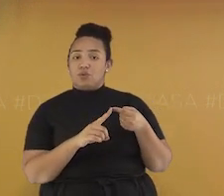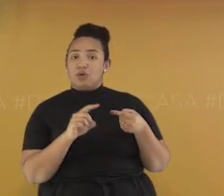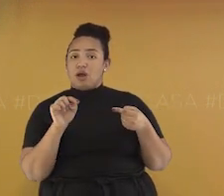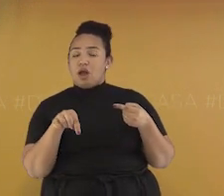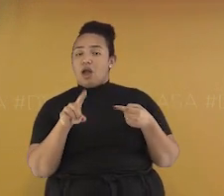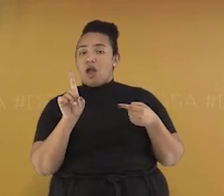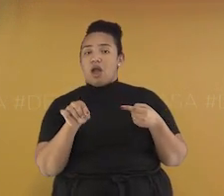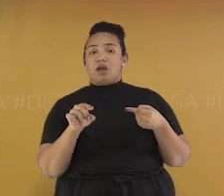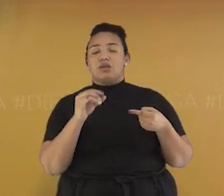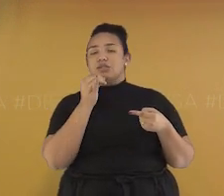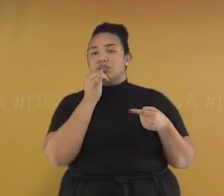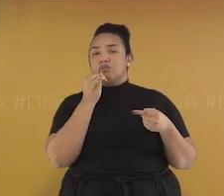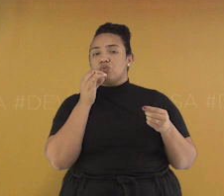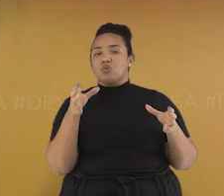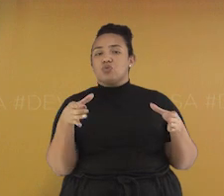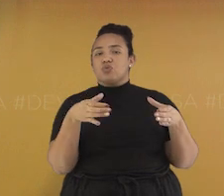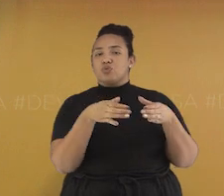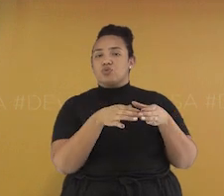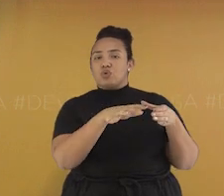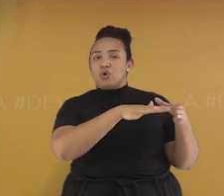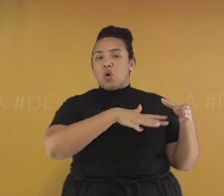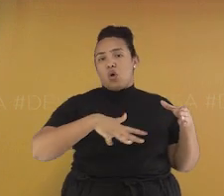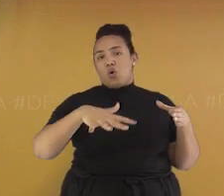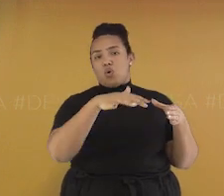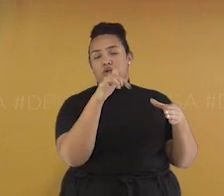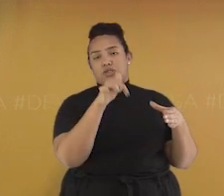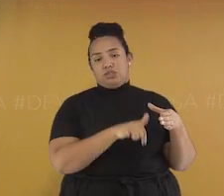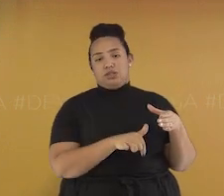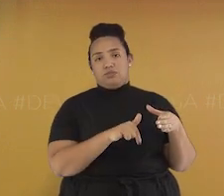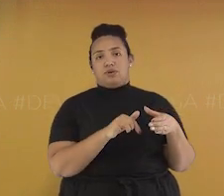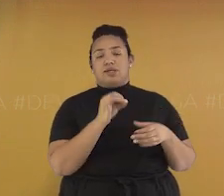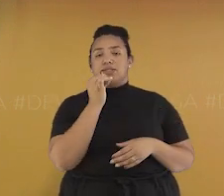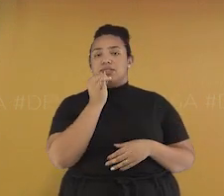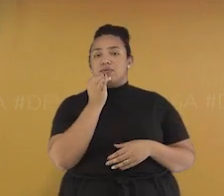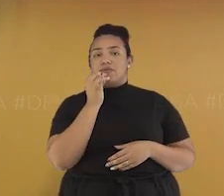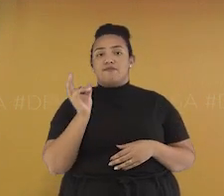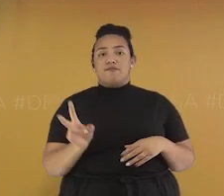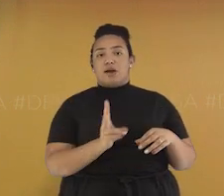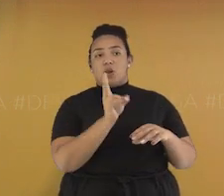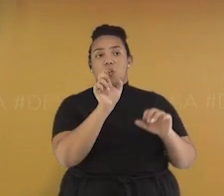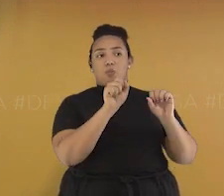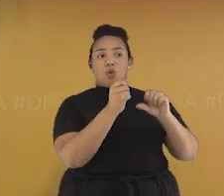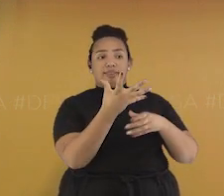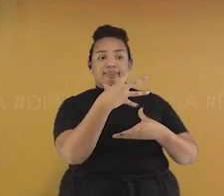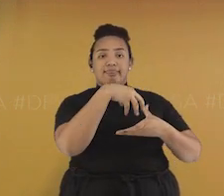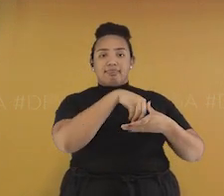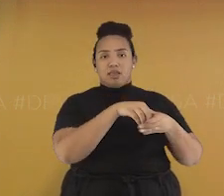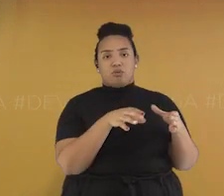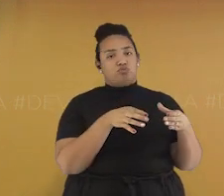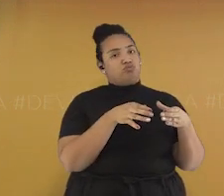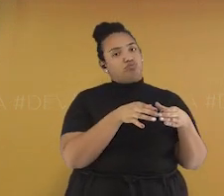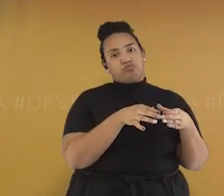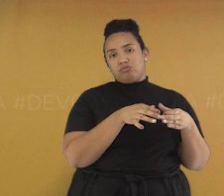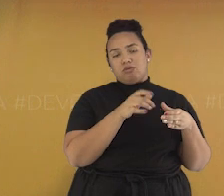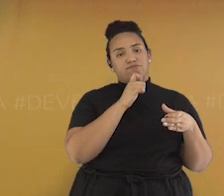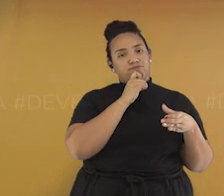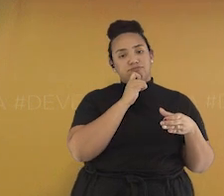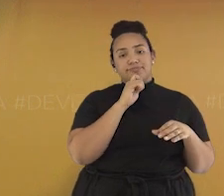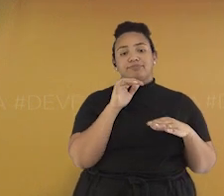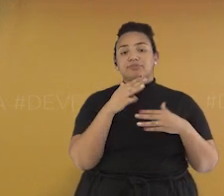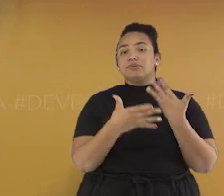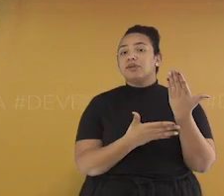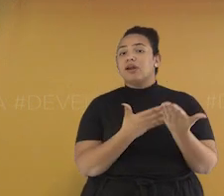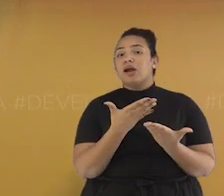em torno, não sendo necessariamente um valor presente no conjunto. E o seu cálculo é feito da